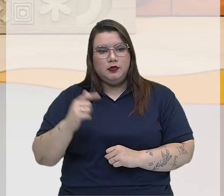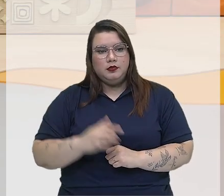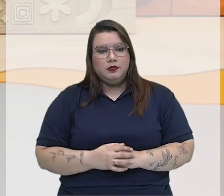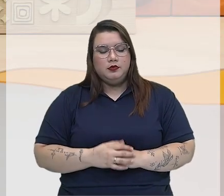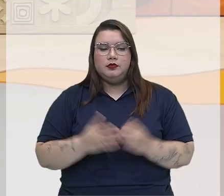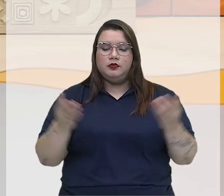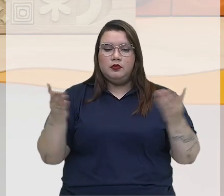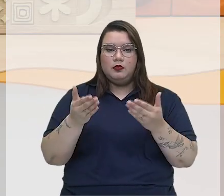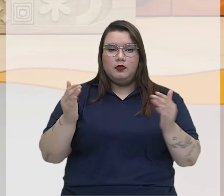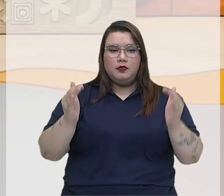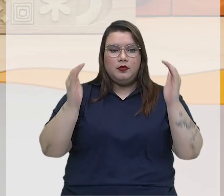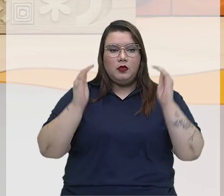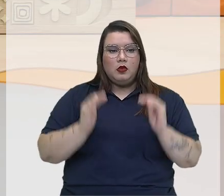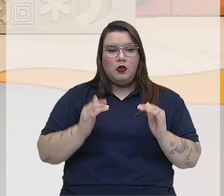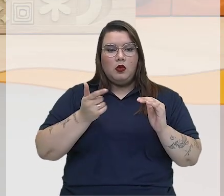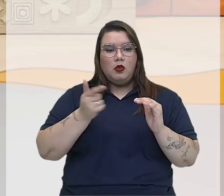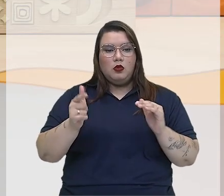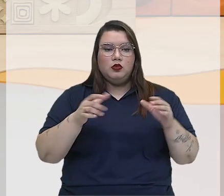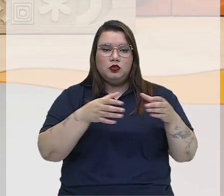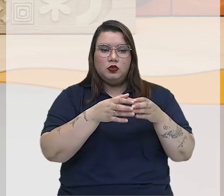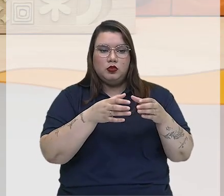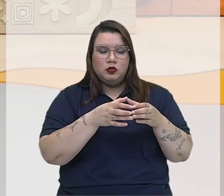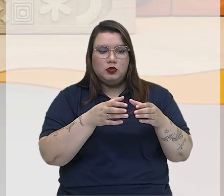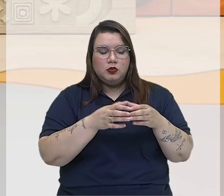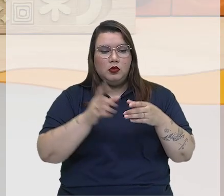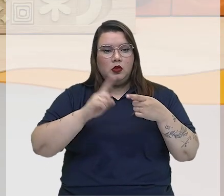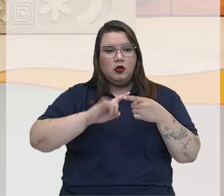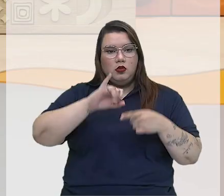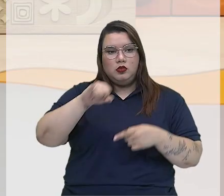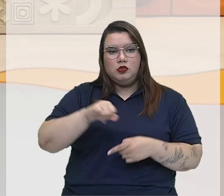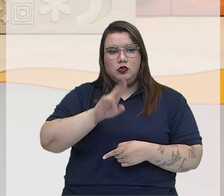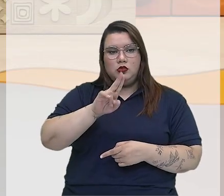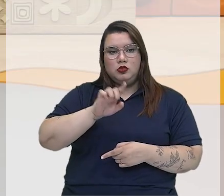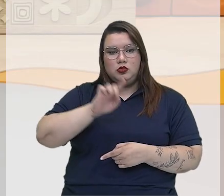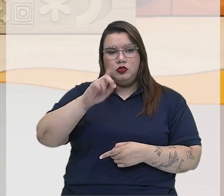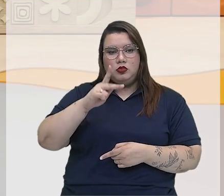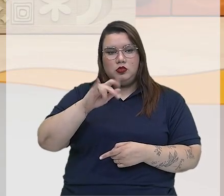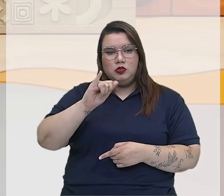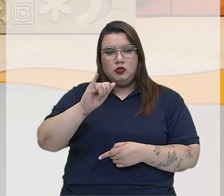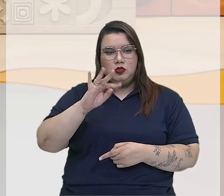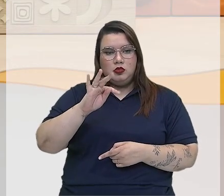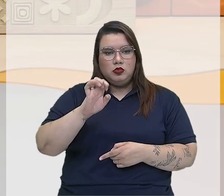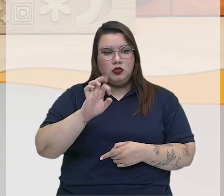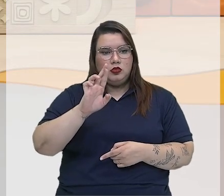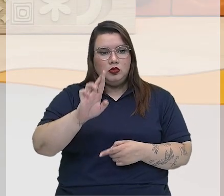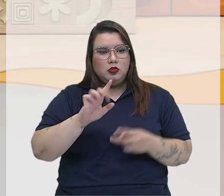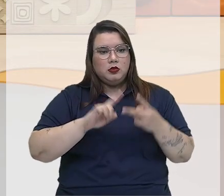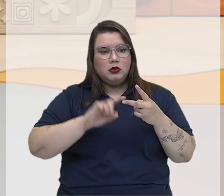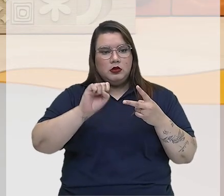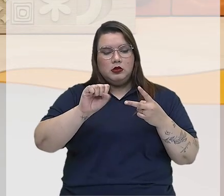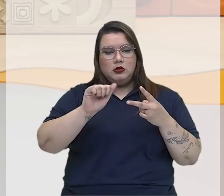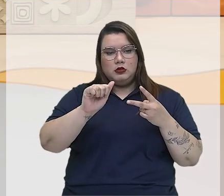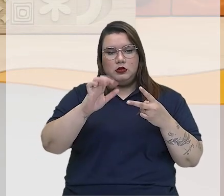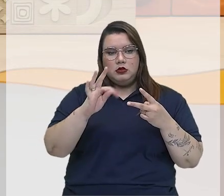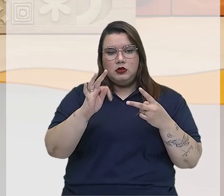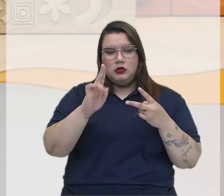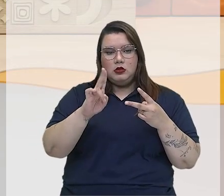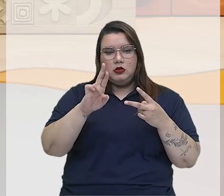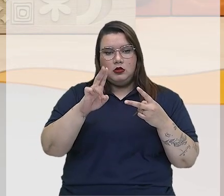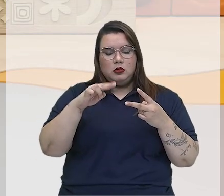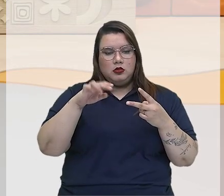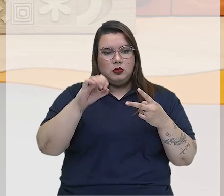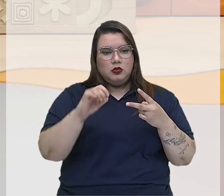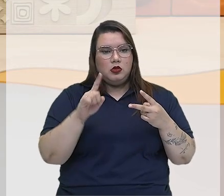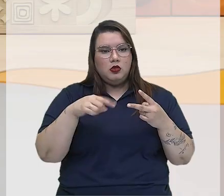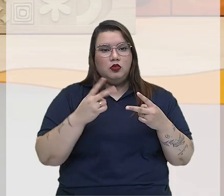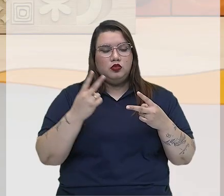Sol. Aí a gente agora passa para os próximos planetas. Temos agora Júpiter e Saturno, aonde temos